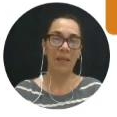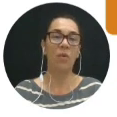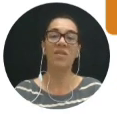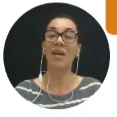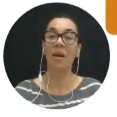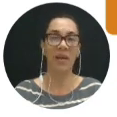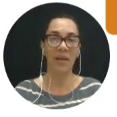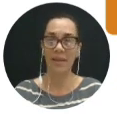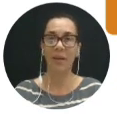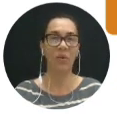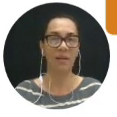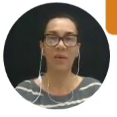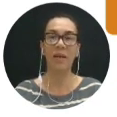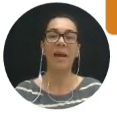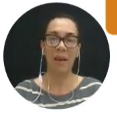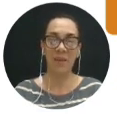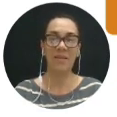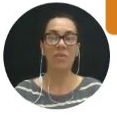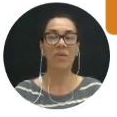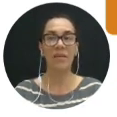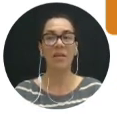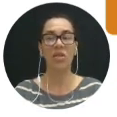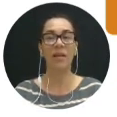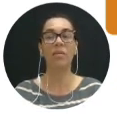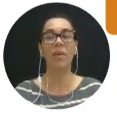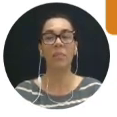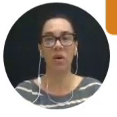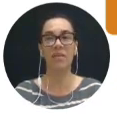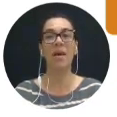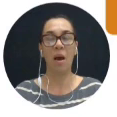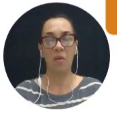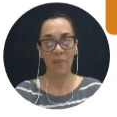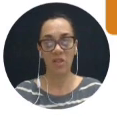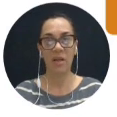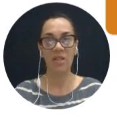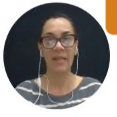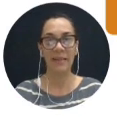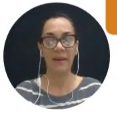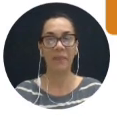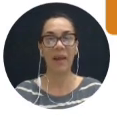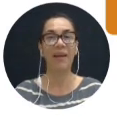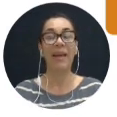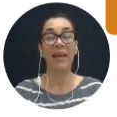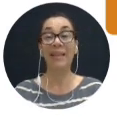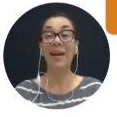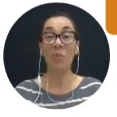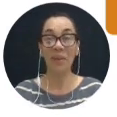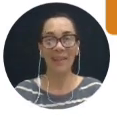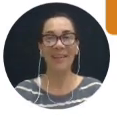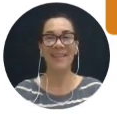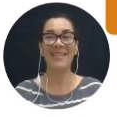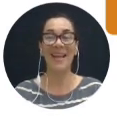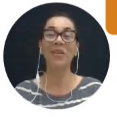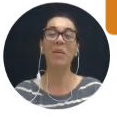segmentar, para que ele consiga reconhecer ou escrever, é preciso que ele esteja dentro de uma hipótese alfabética de escrita, né? E